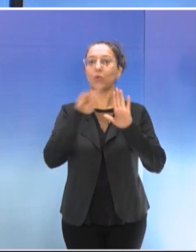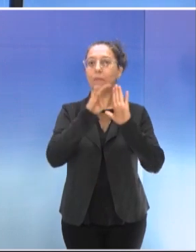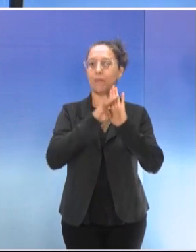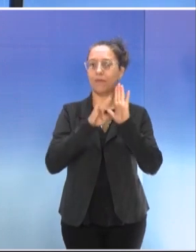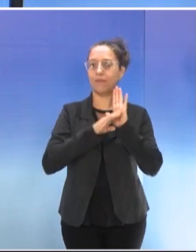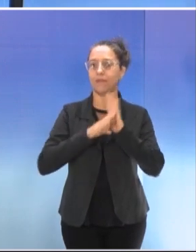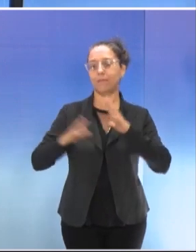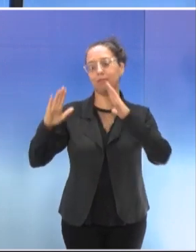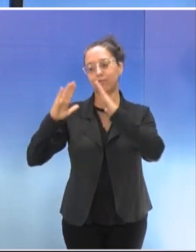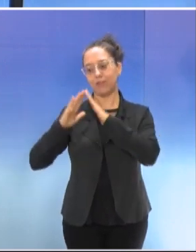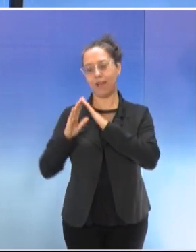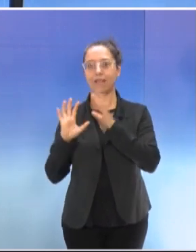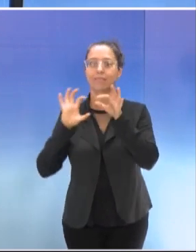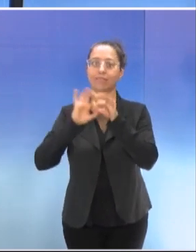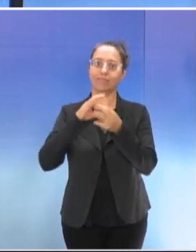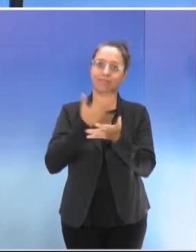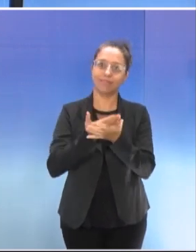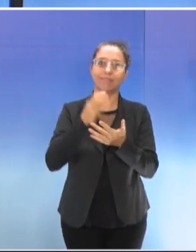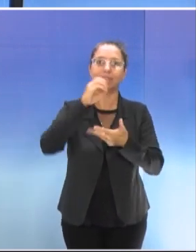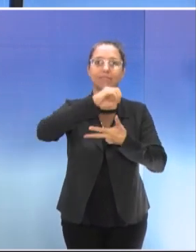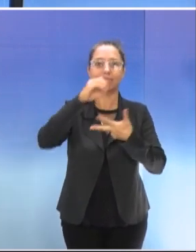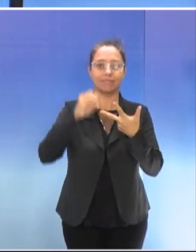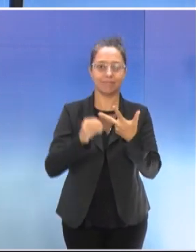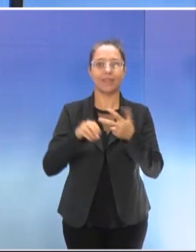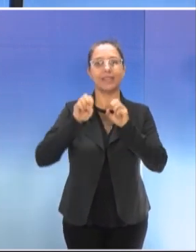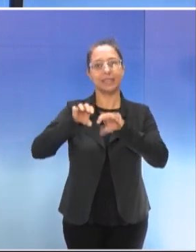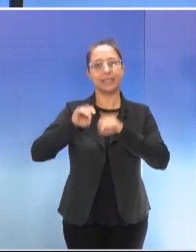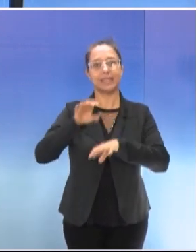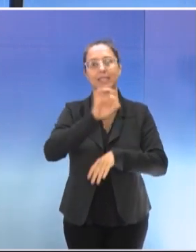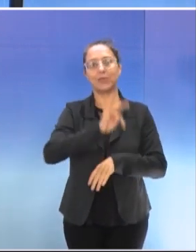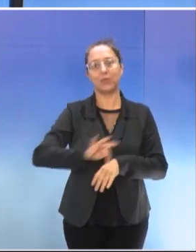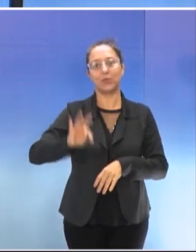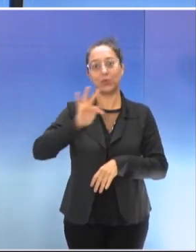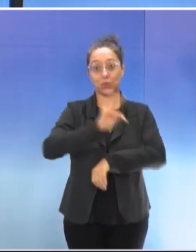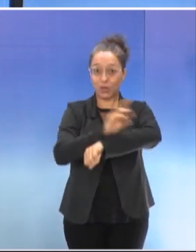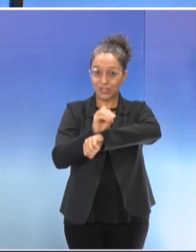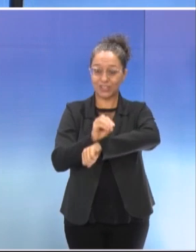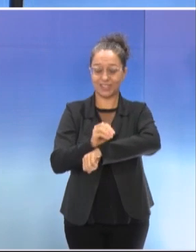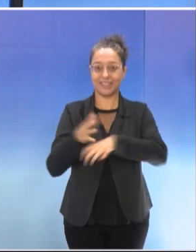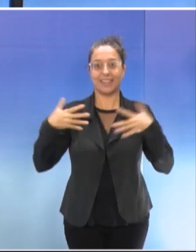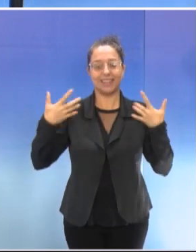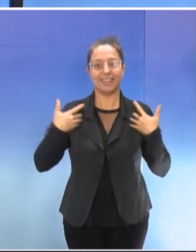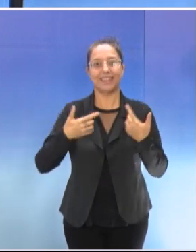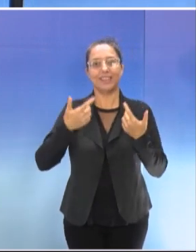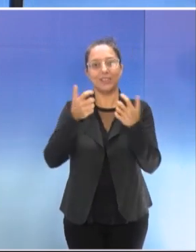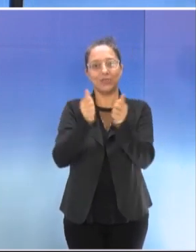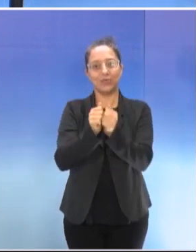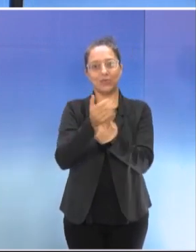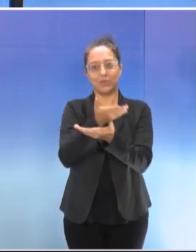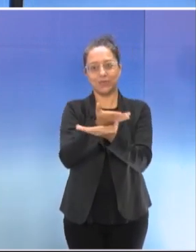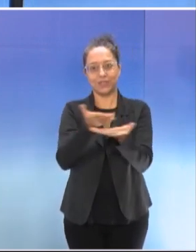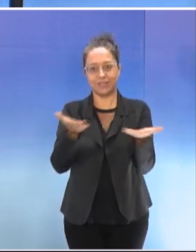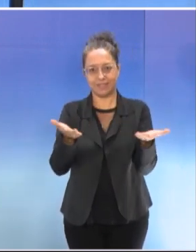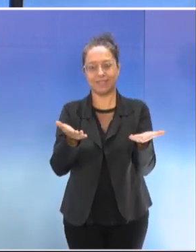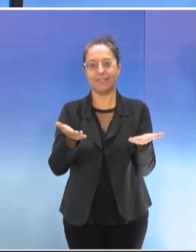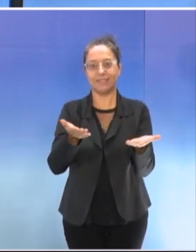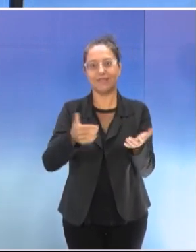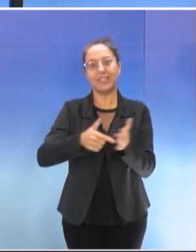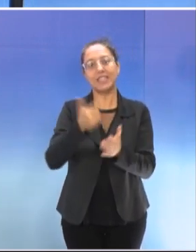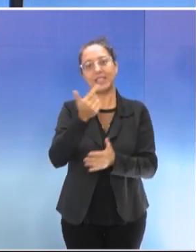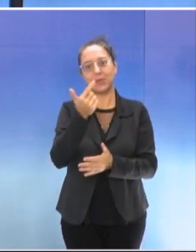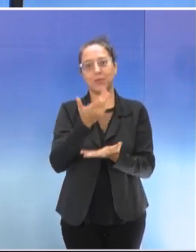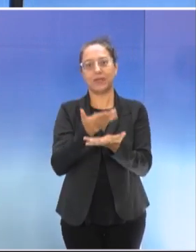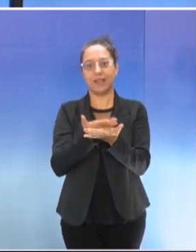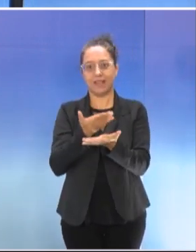Casa no Enem, da Secretaria de Educação do Estado. É uma alegria estarmos juntos novamente aqui para a